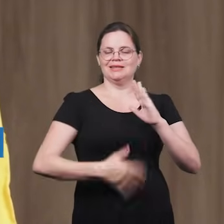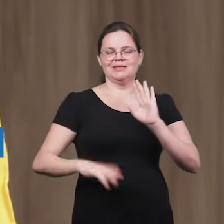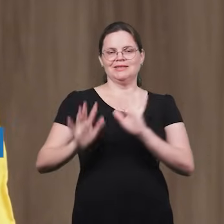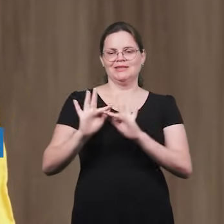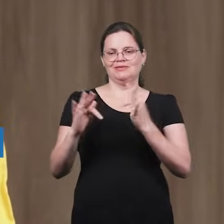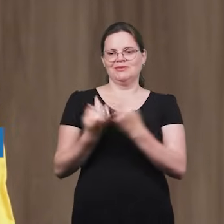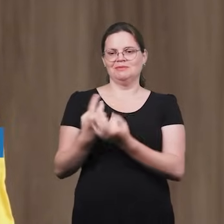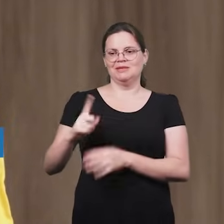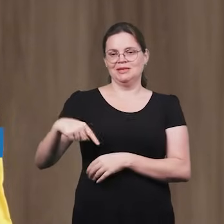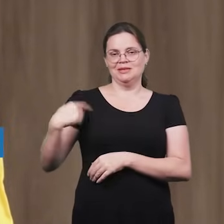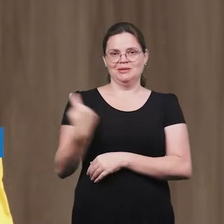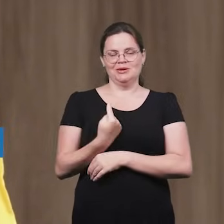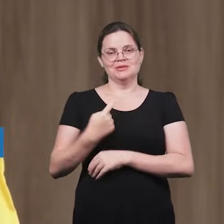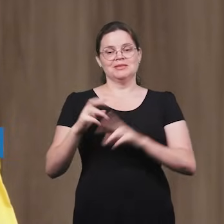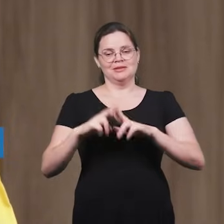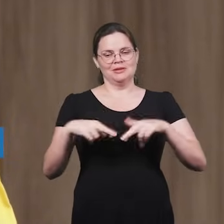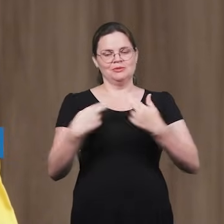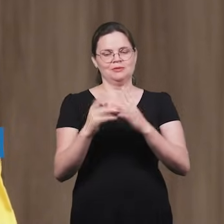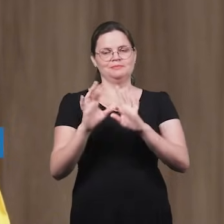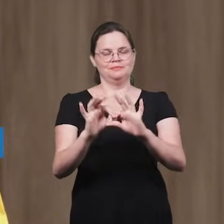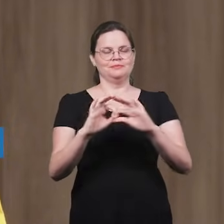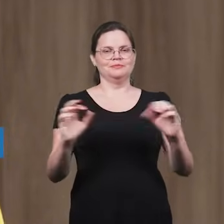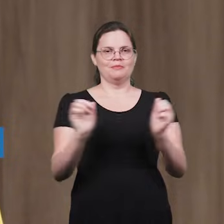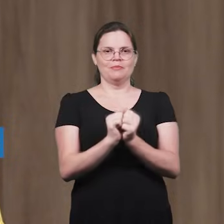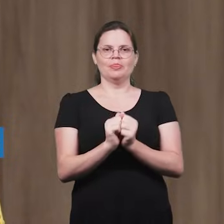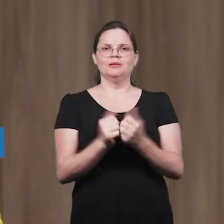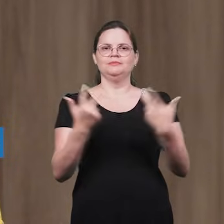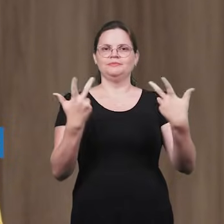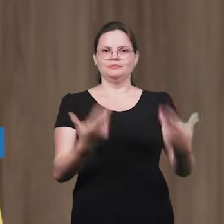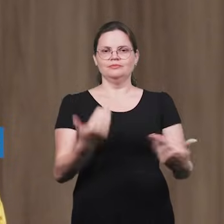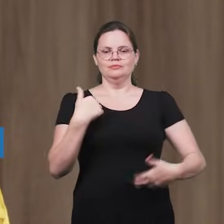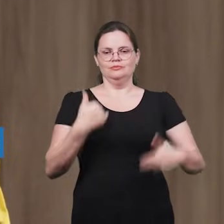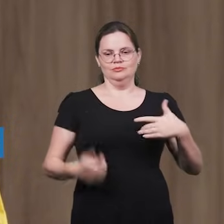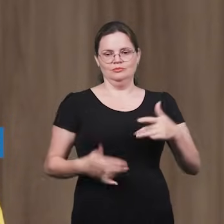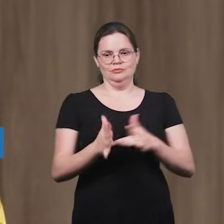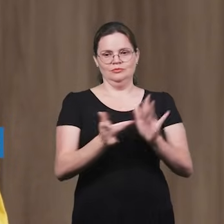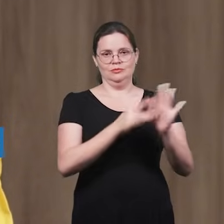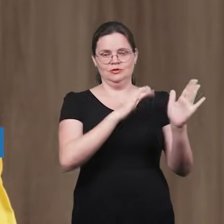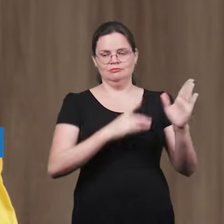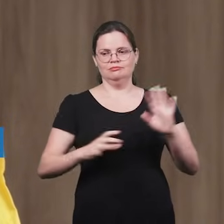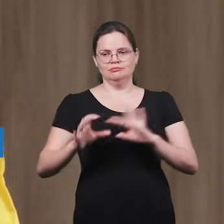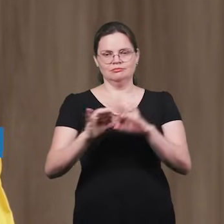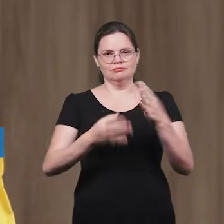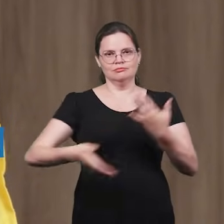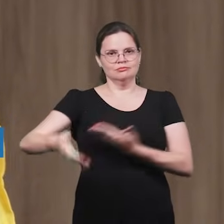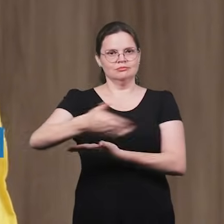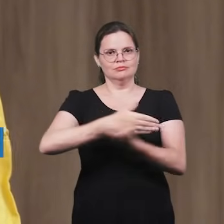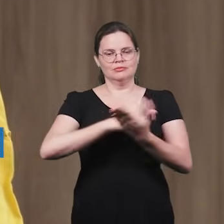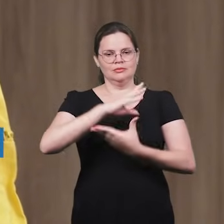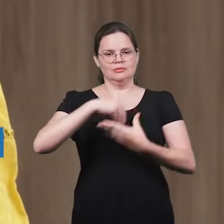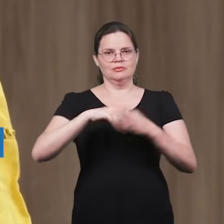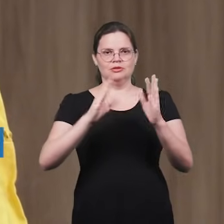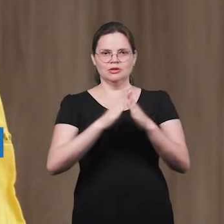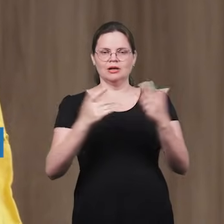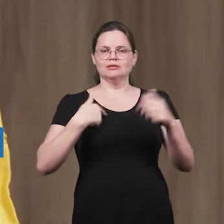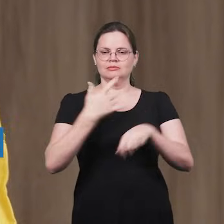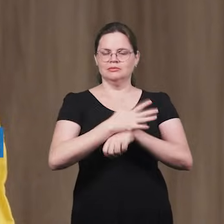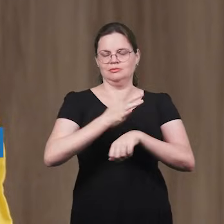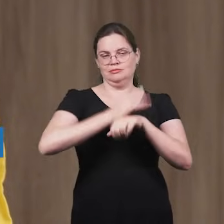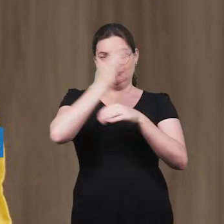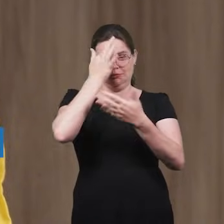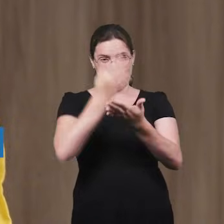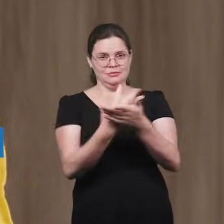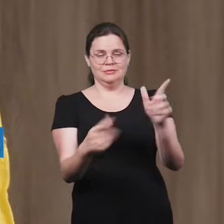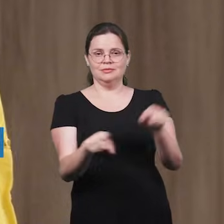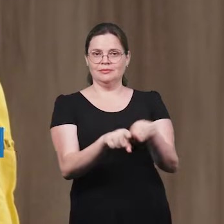reunida e unida como corpo de Cristo, como expressão do lar, que cultiva fé, sabedoria, enunciados